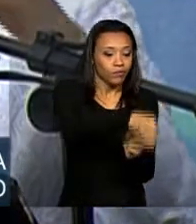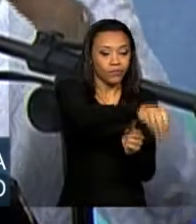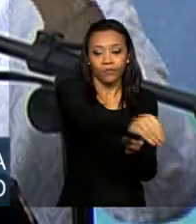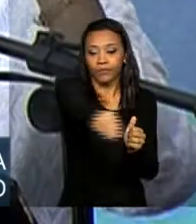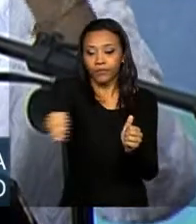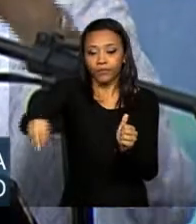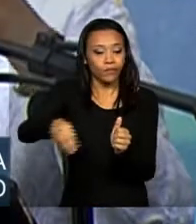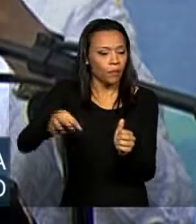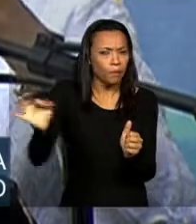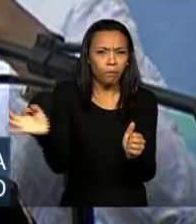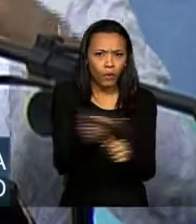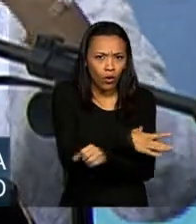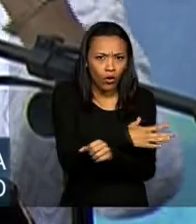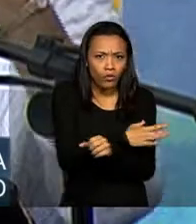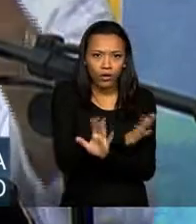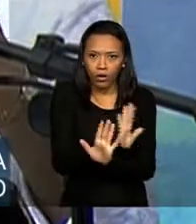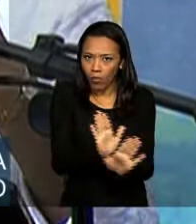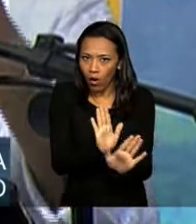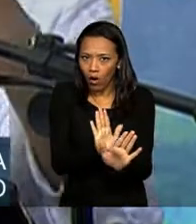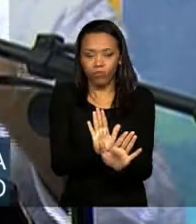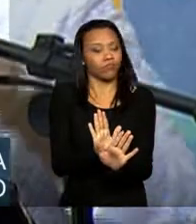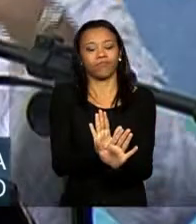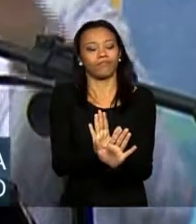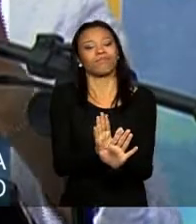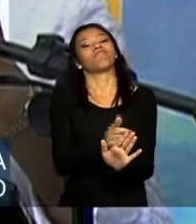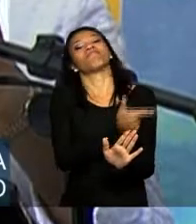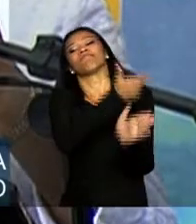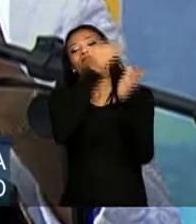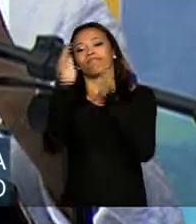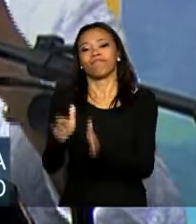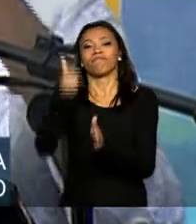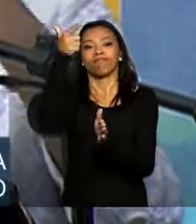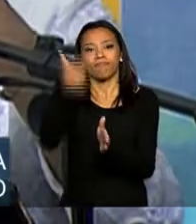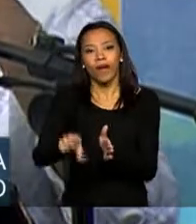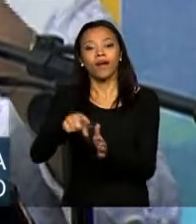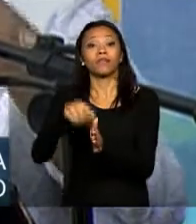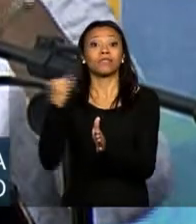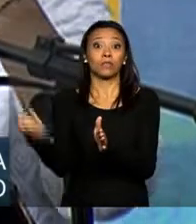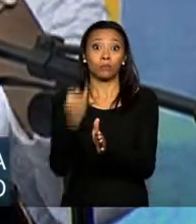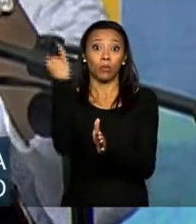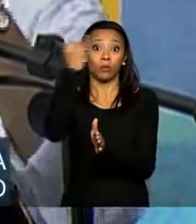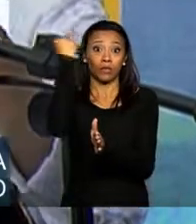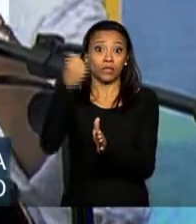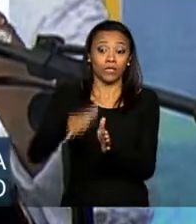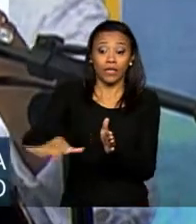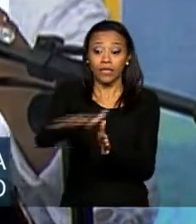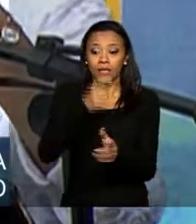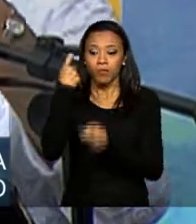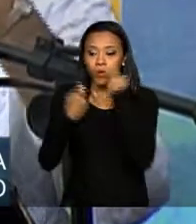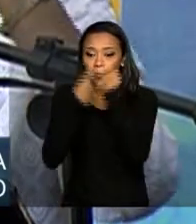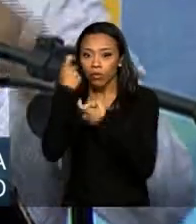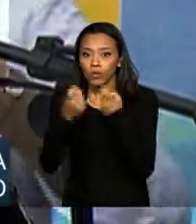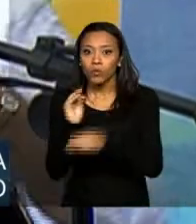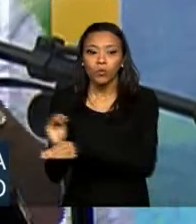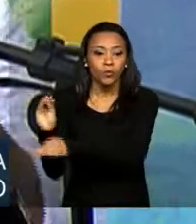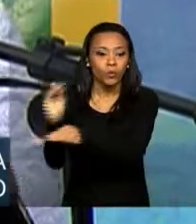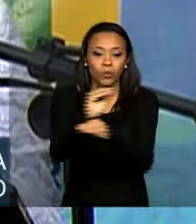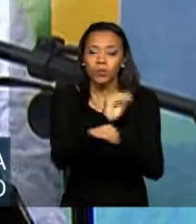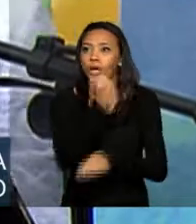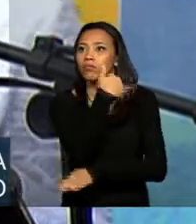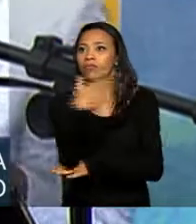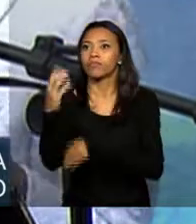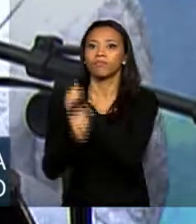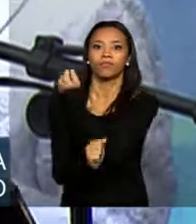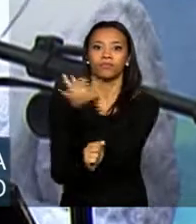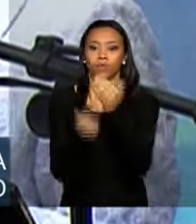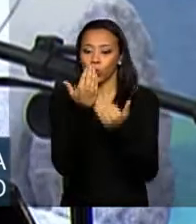que estão Apostando em algo muito importante que a produção agroecológica perto